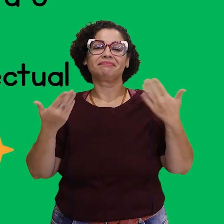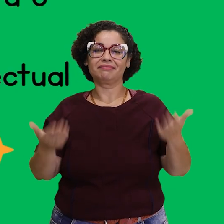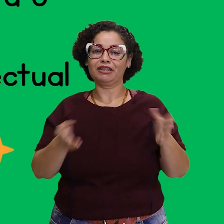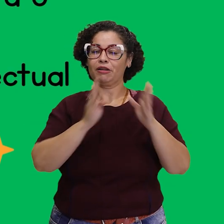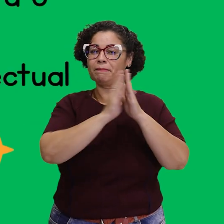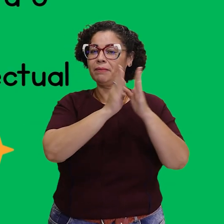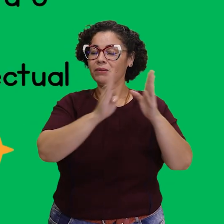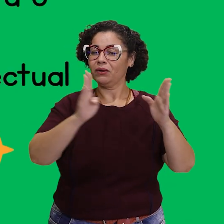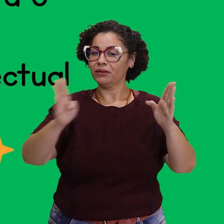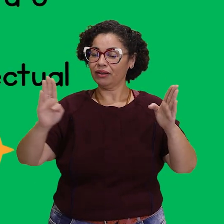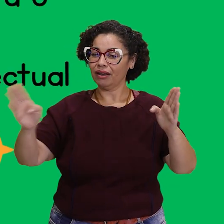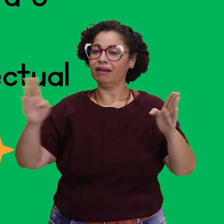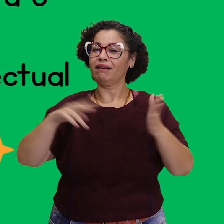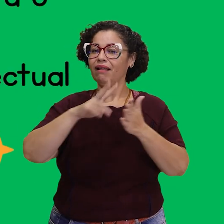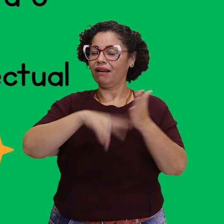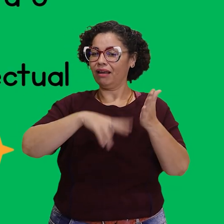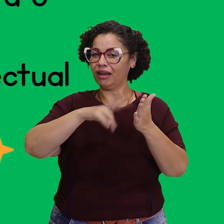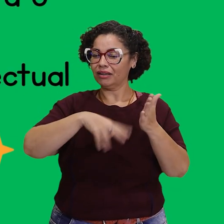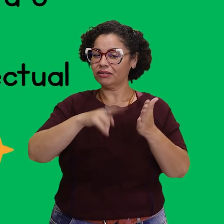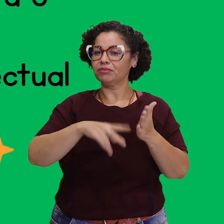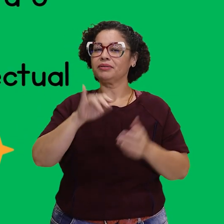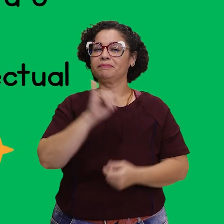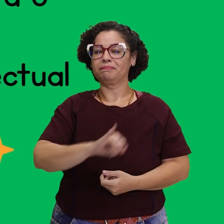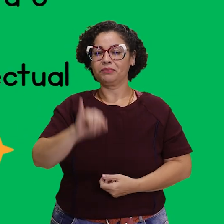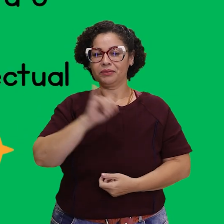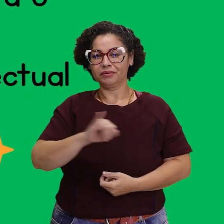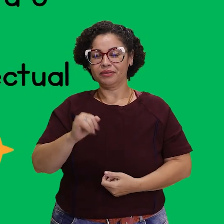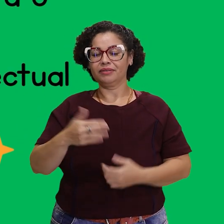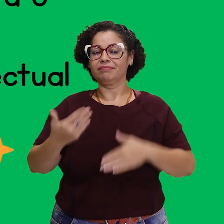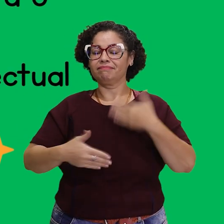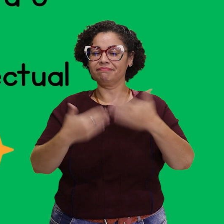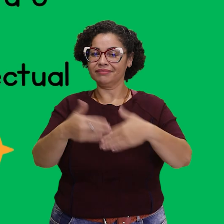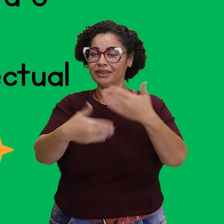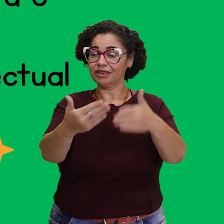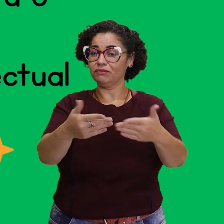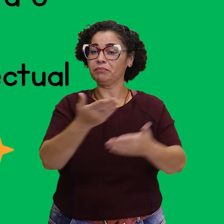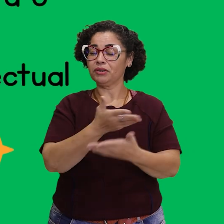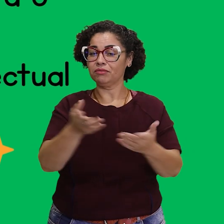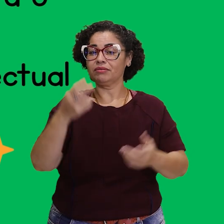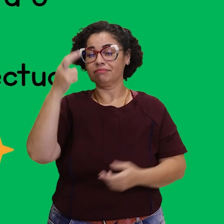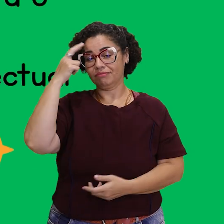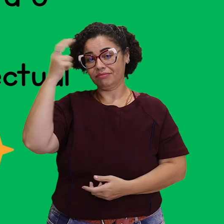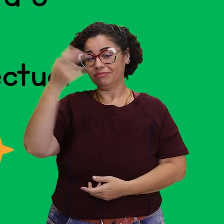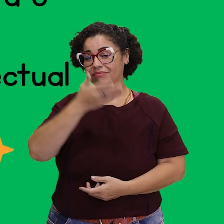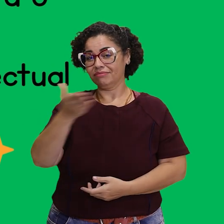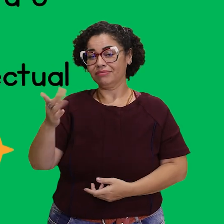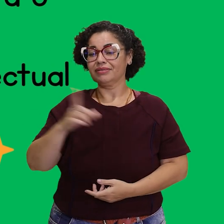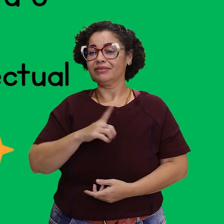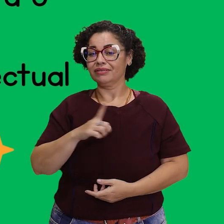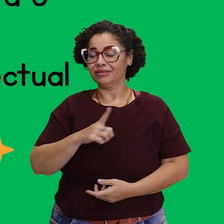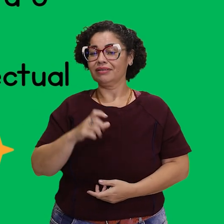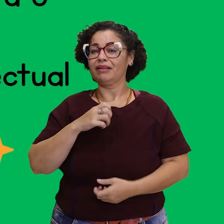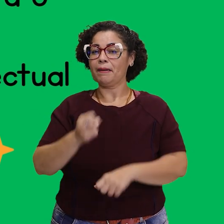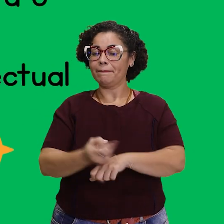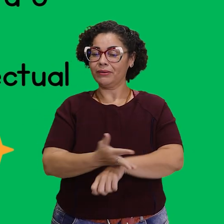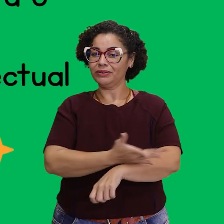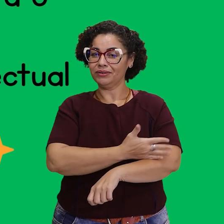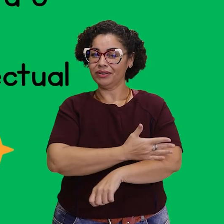aí, as bibliotecas e a leitura são importantes para o desenvolvimento intelectual